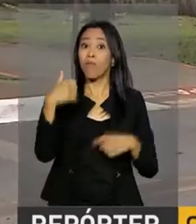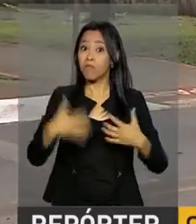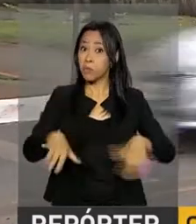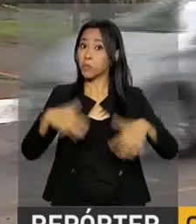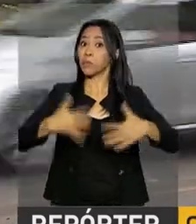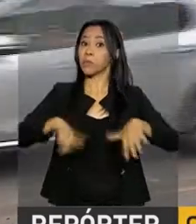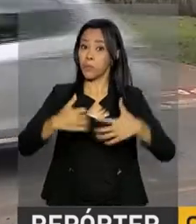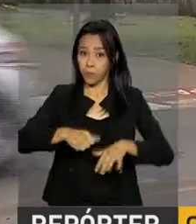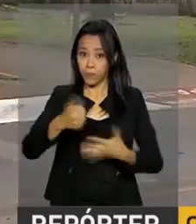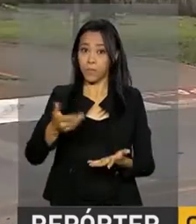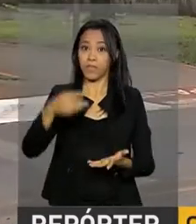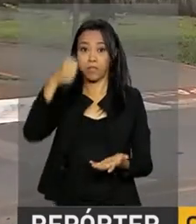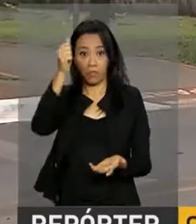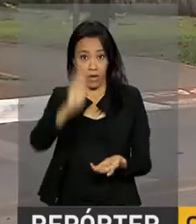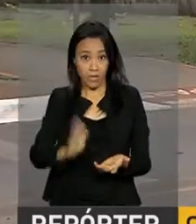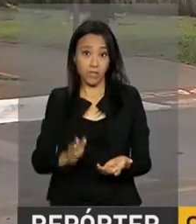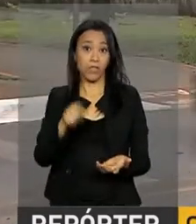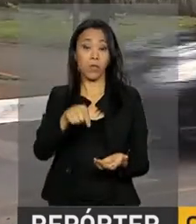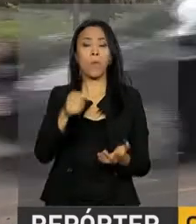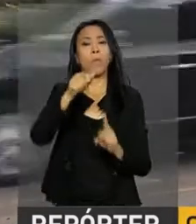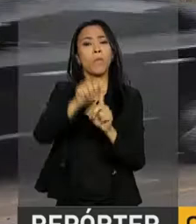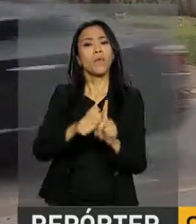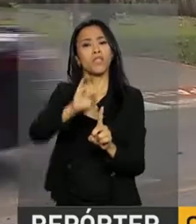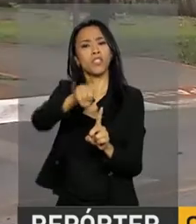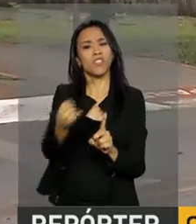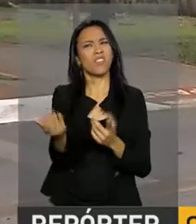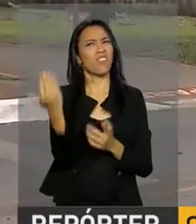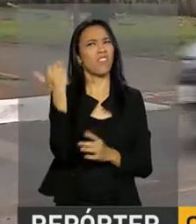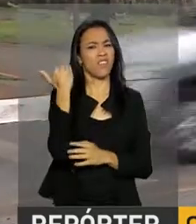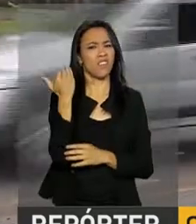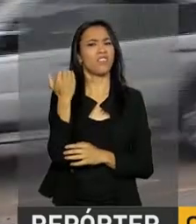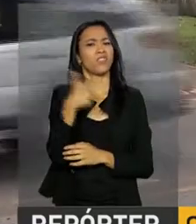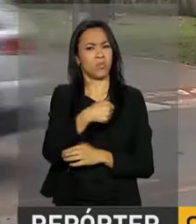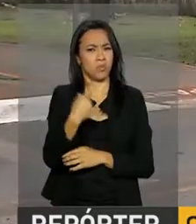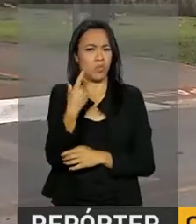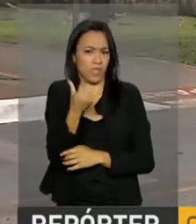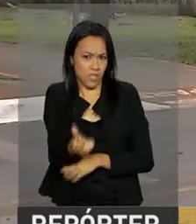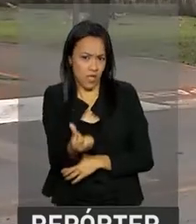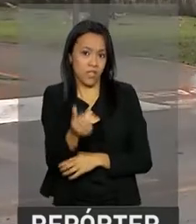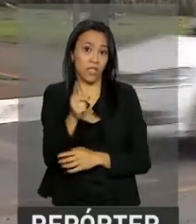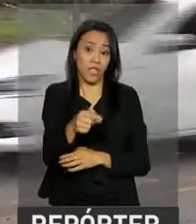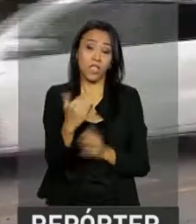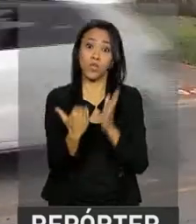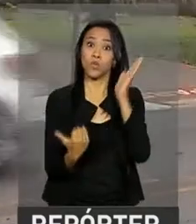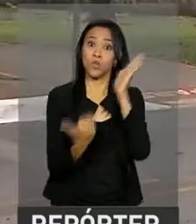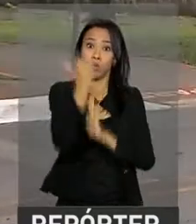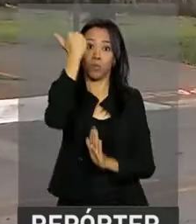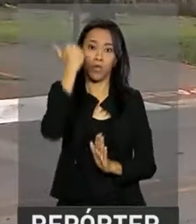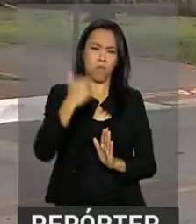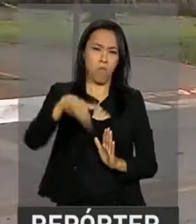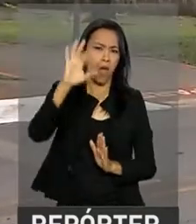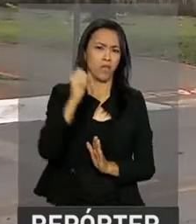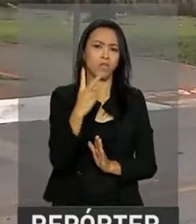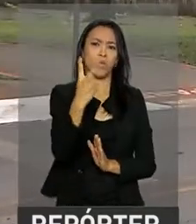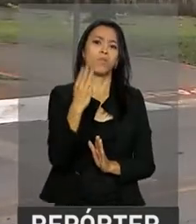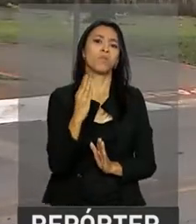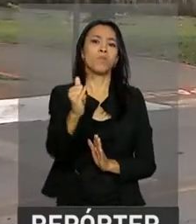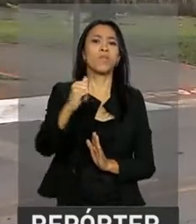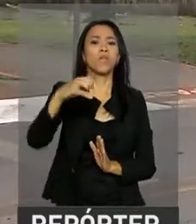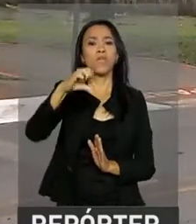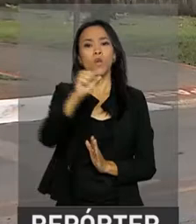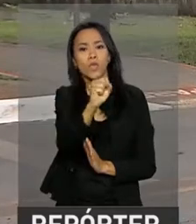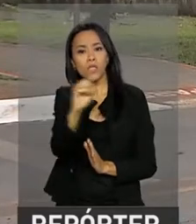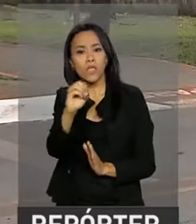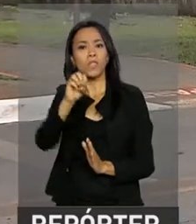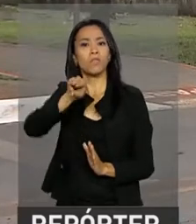balança comercial brasileira para o mês de janeiro, desde 2006, quando o superávit chegou a mais de 2 bilhões e